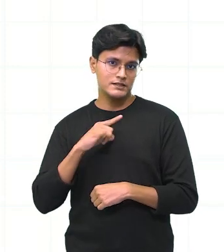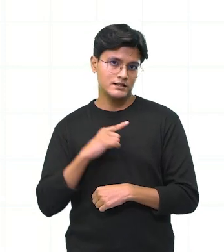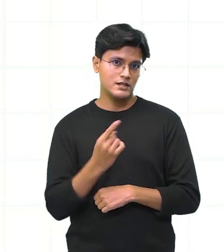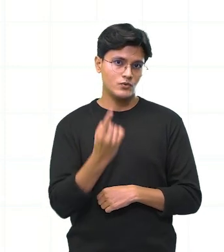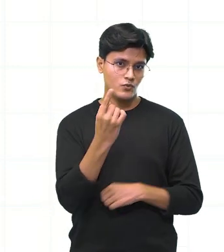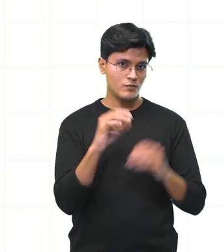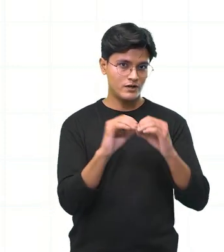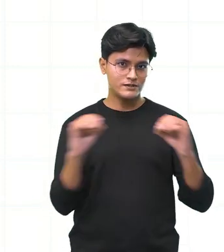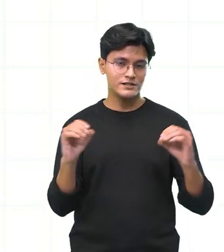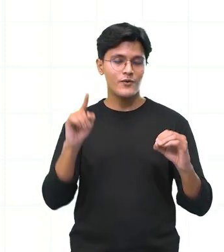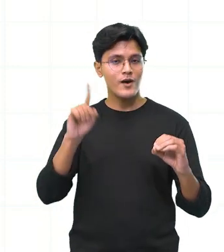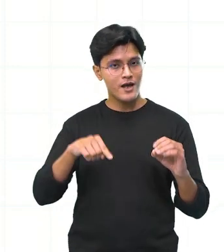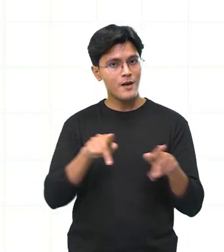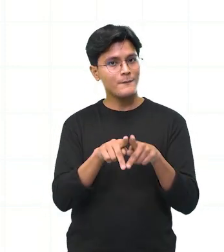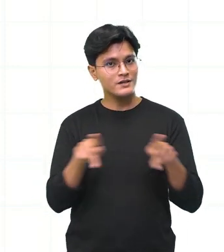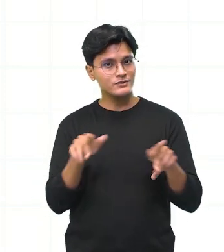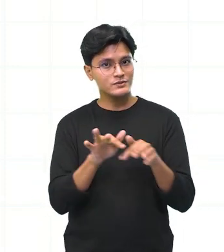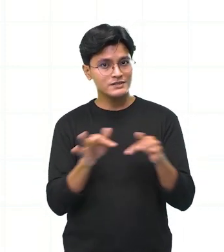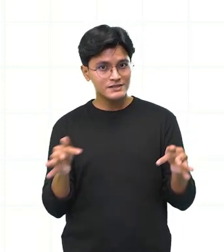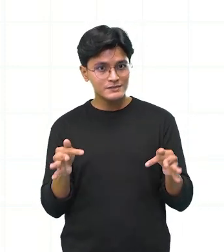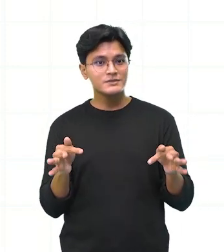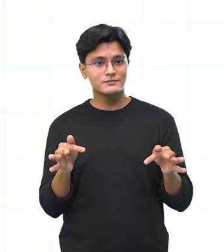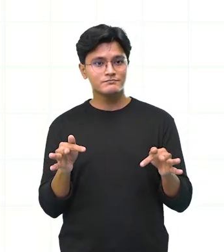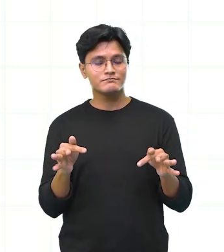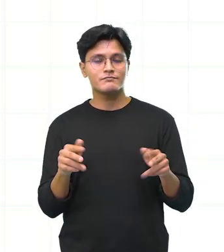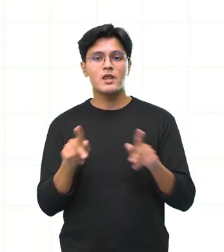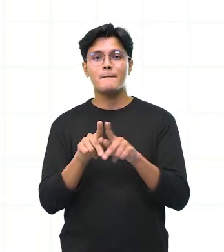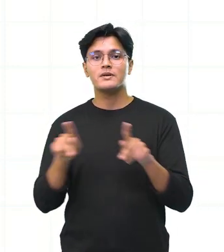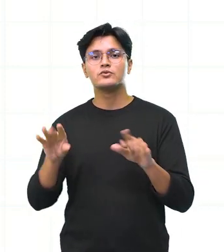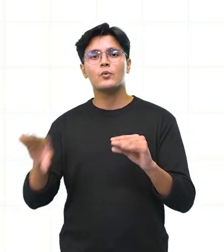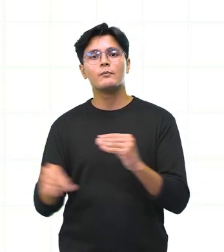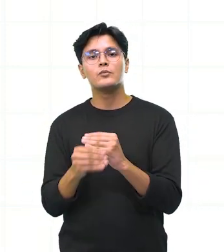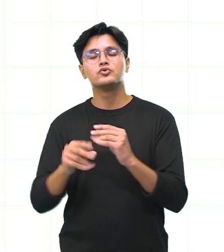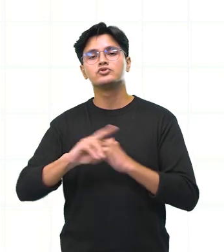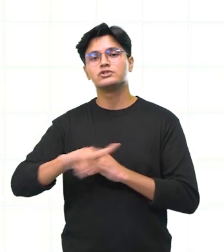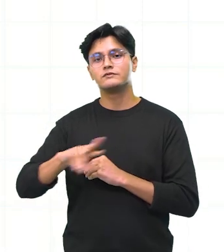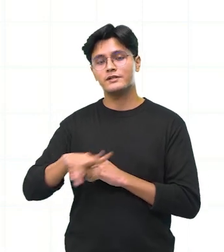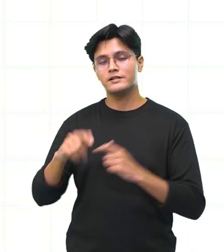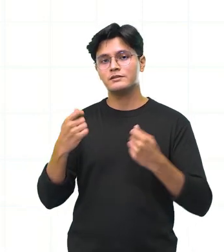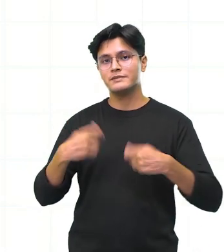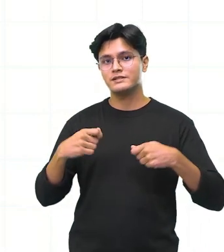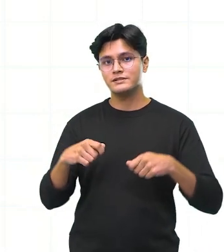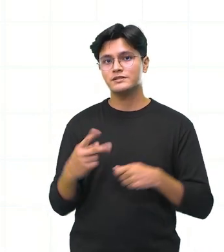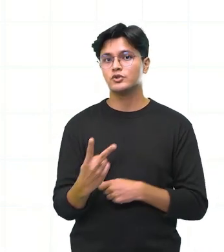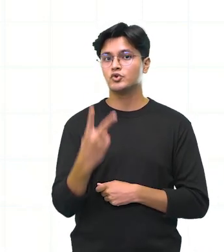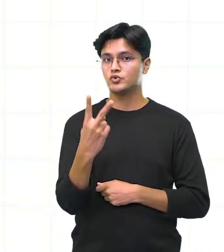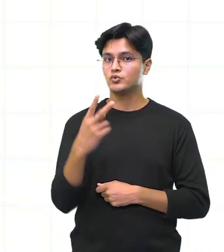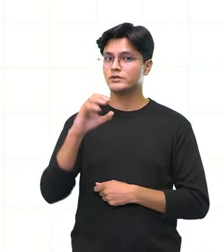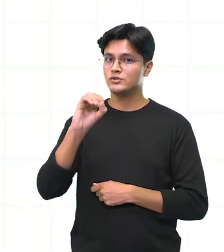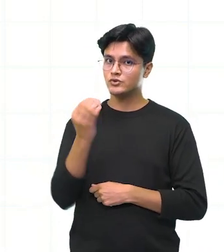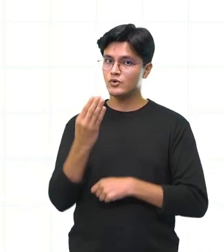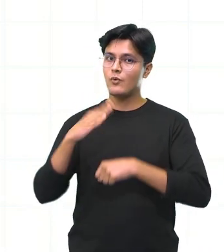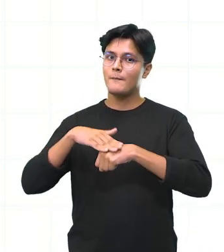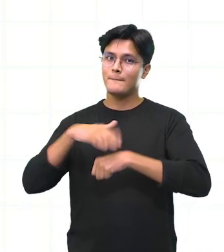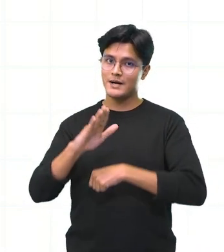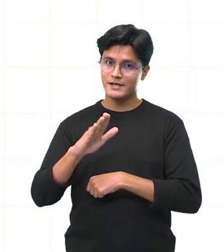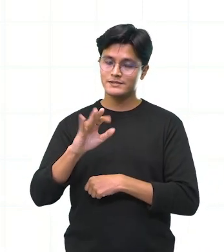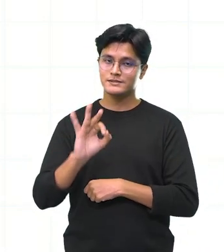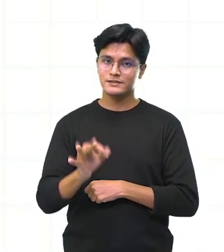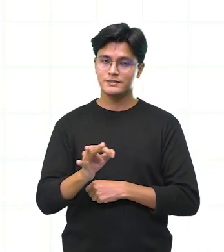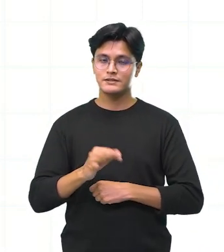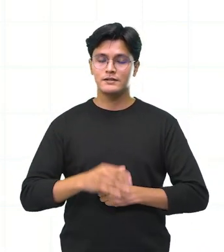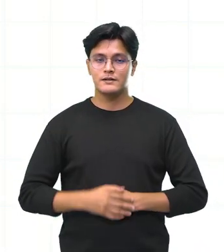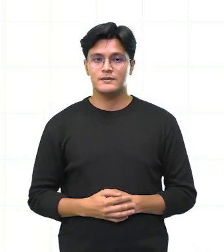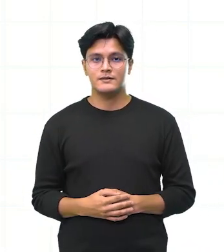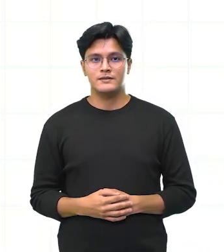caso, não. Nesse caso aqui, o período composto tem que ser pelo menos por duas, tá? Por duas orações. Quando eu